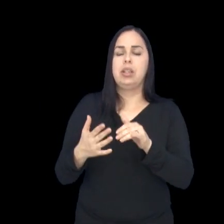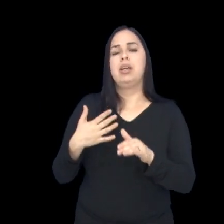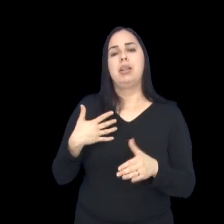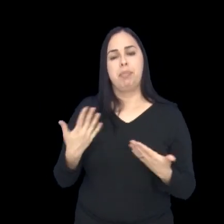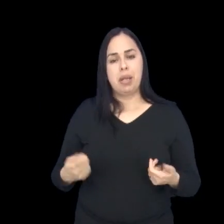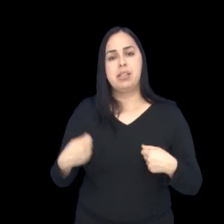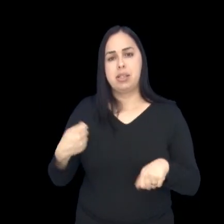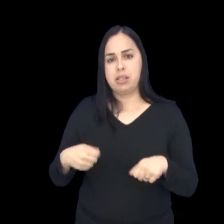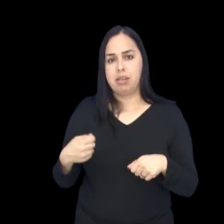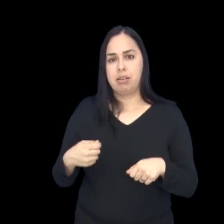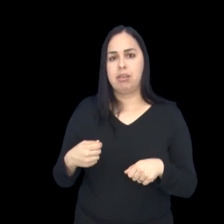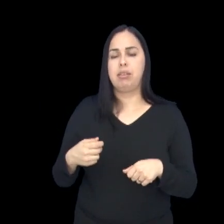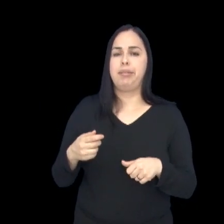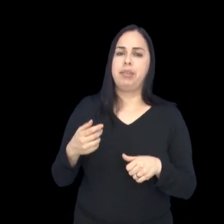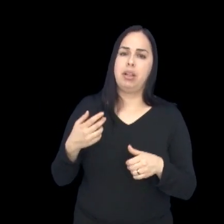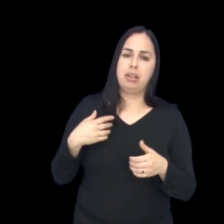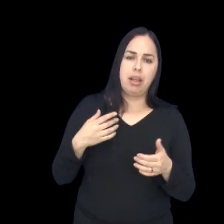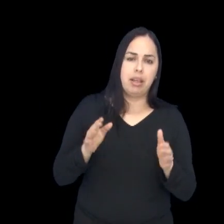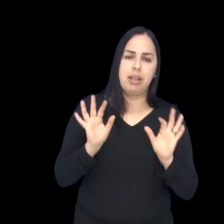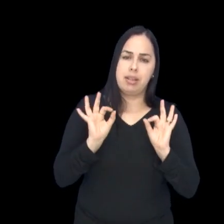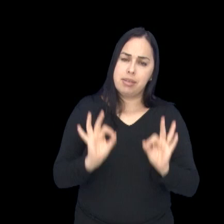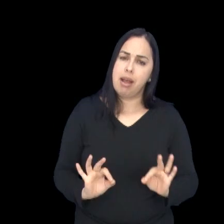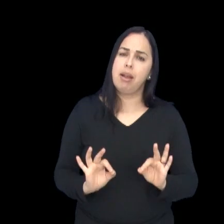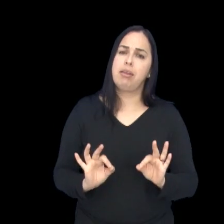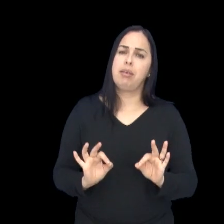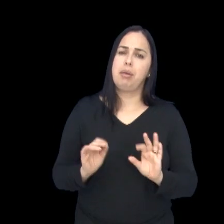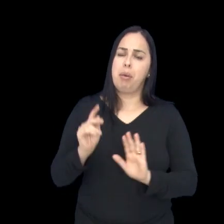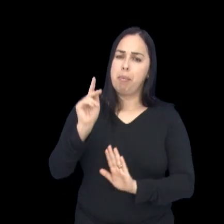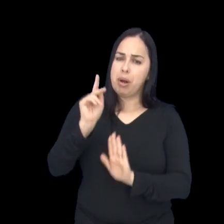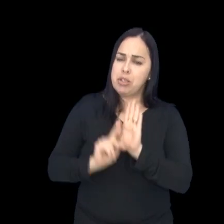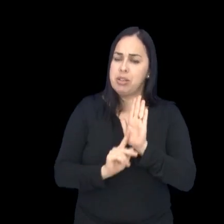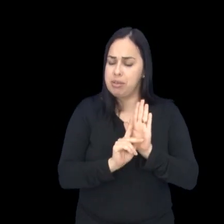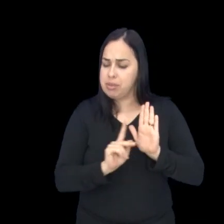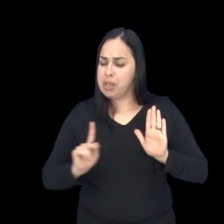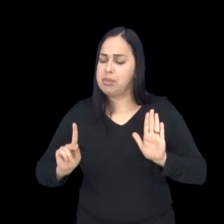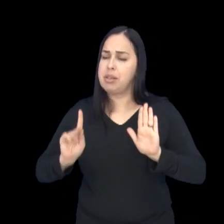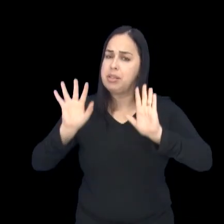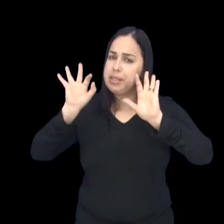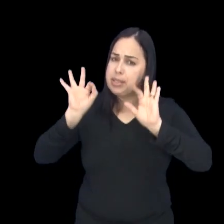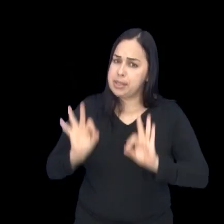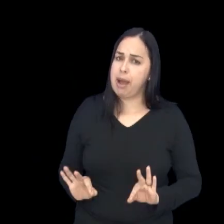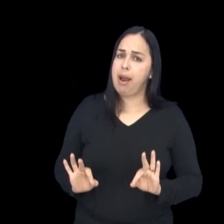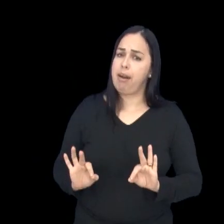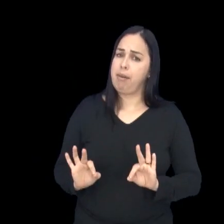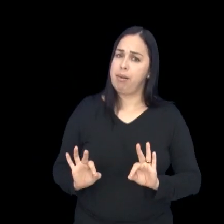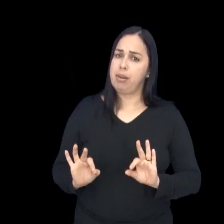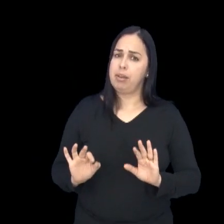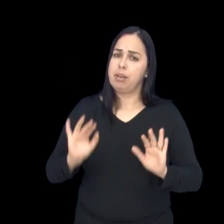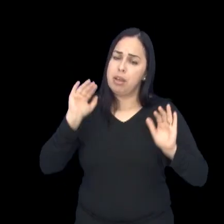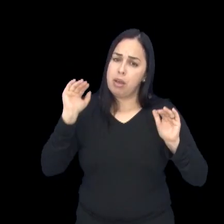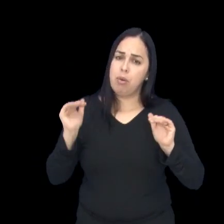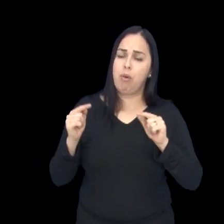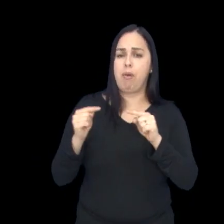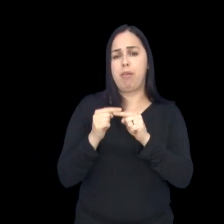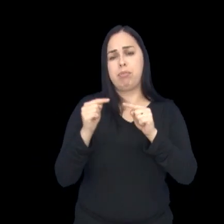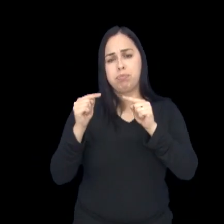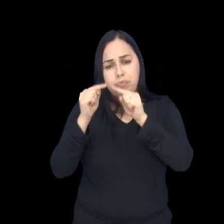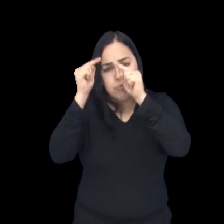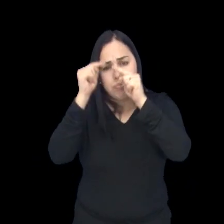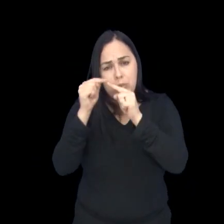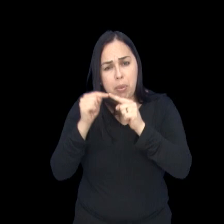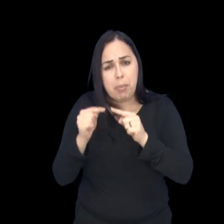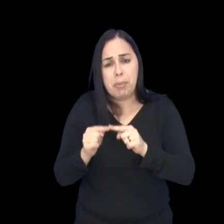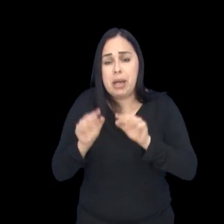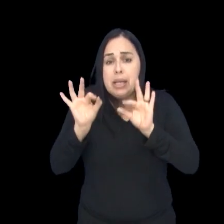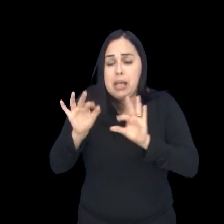possua nenhum vício de origem, desde que o processo legislativo seja devidamente respeitado, acatado,